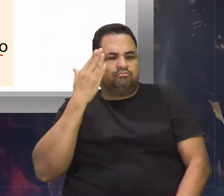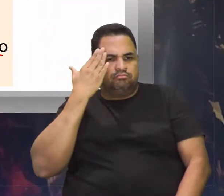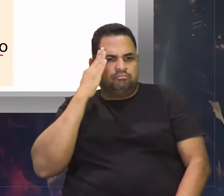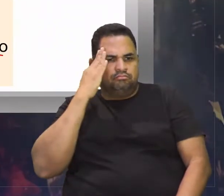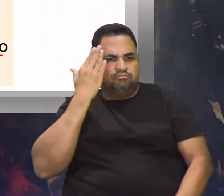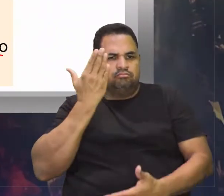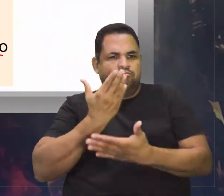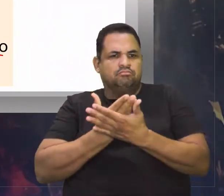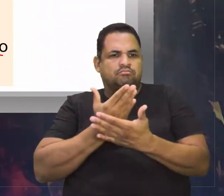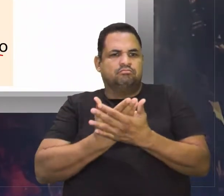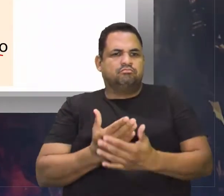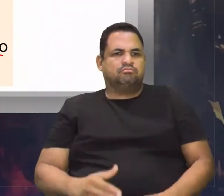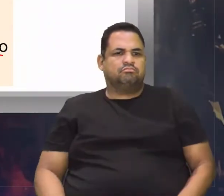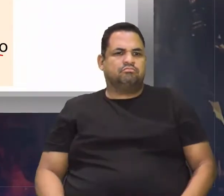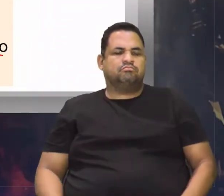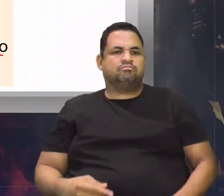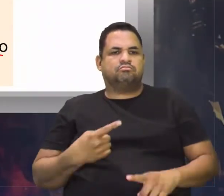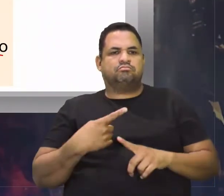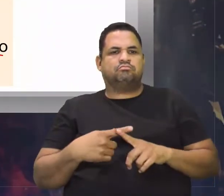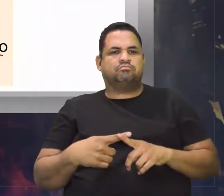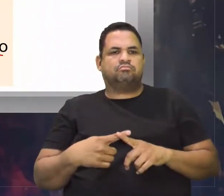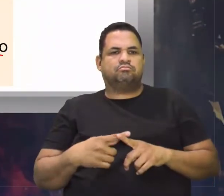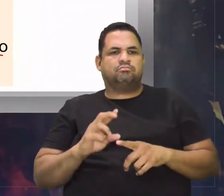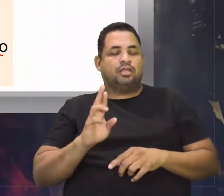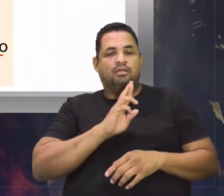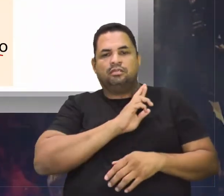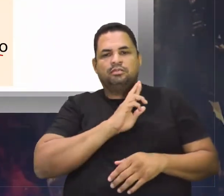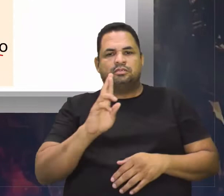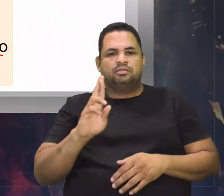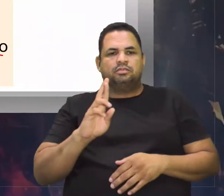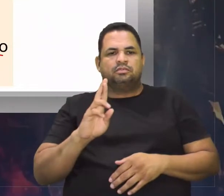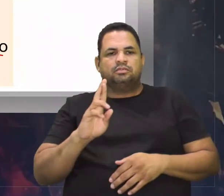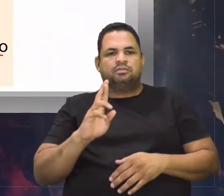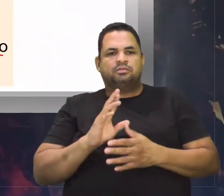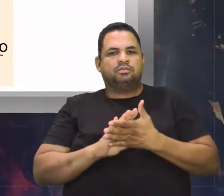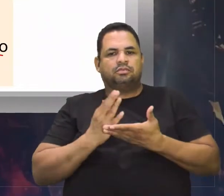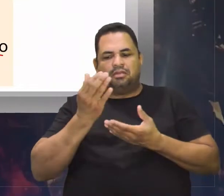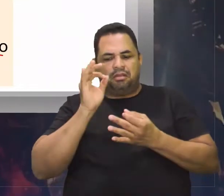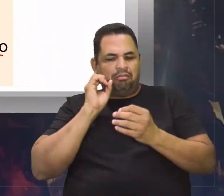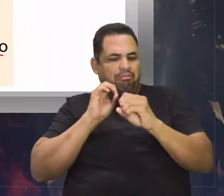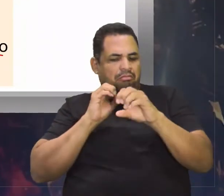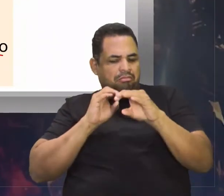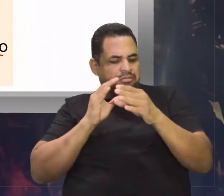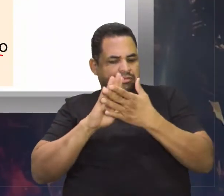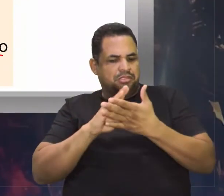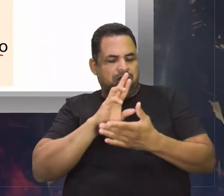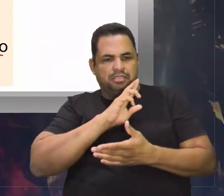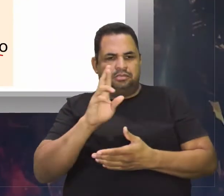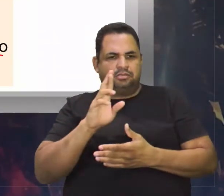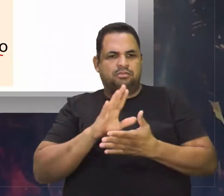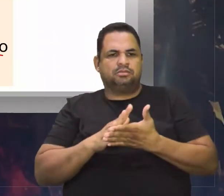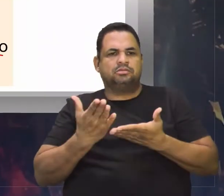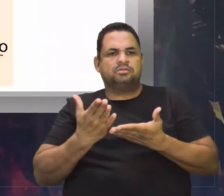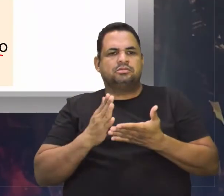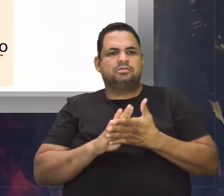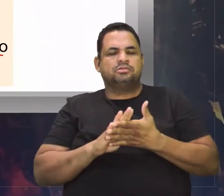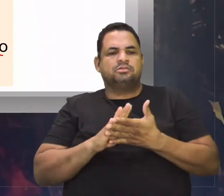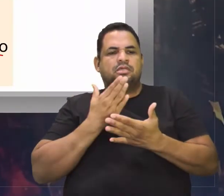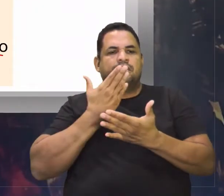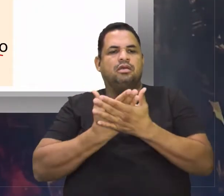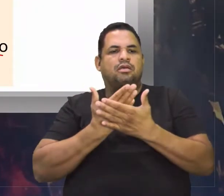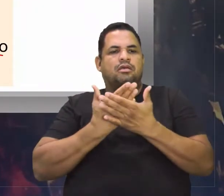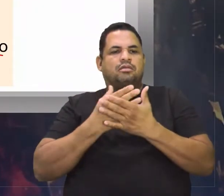aula? Porque aqui não é uma aula de religião não, tá? Não é uma aula de catecismo islâmico não. É uma aula de